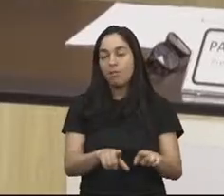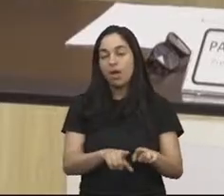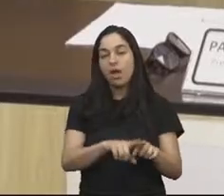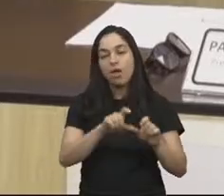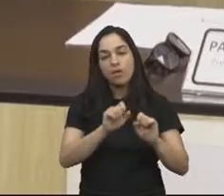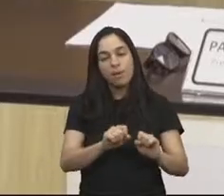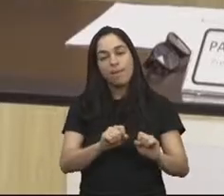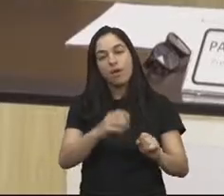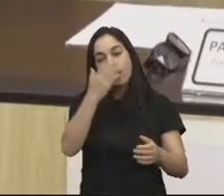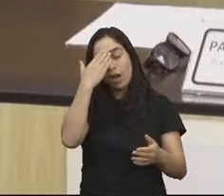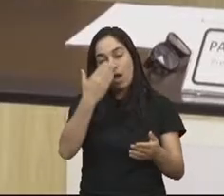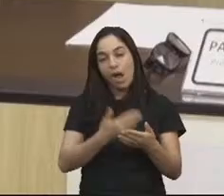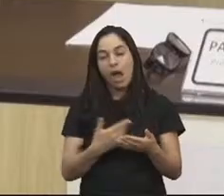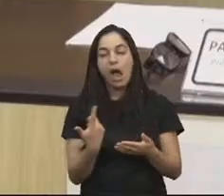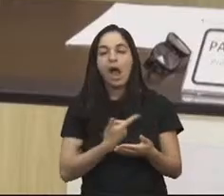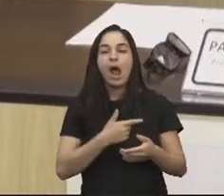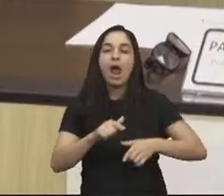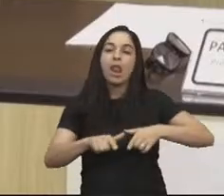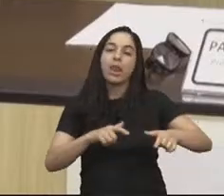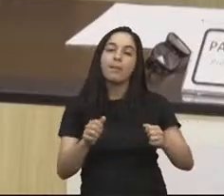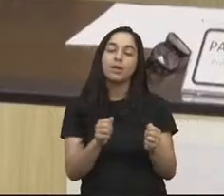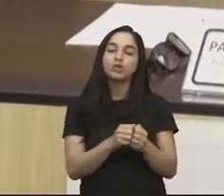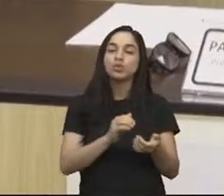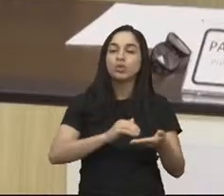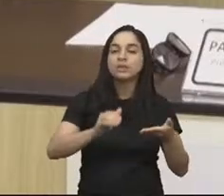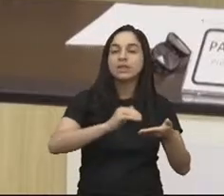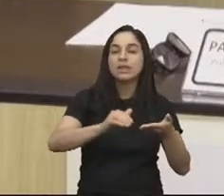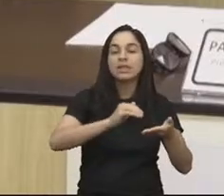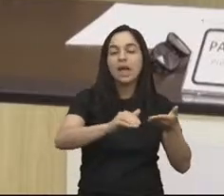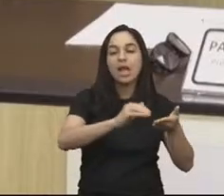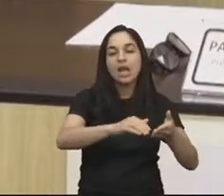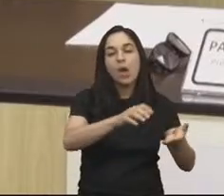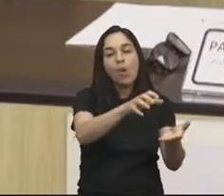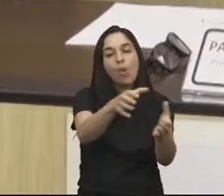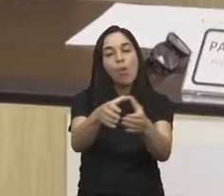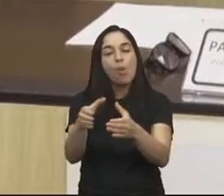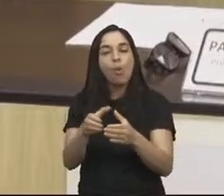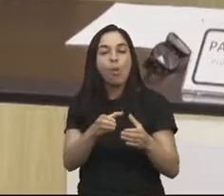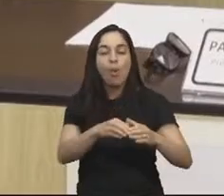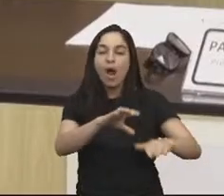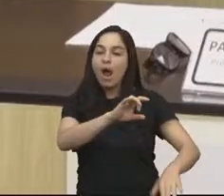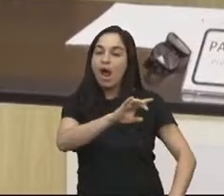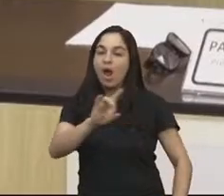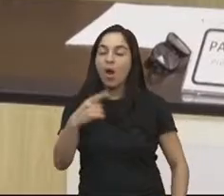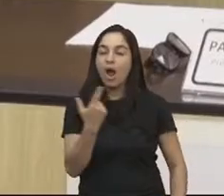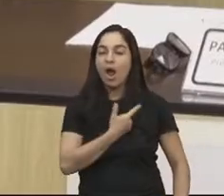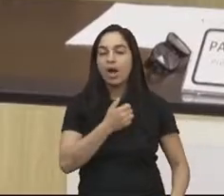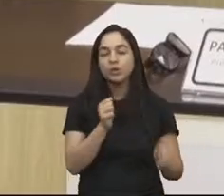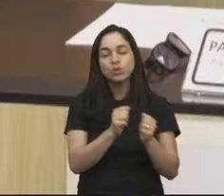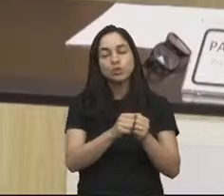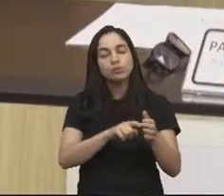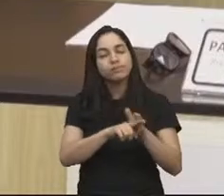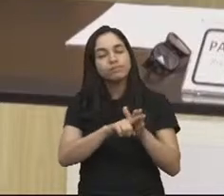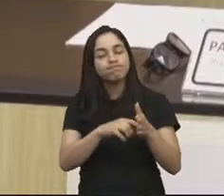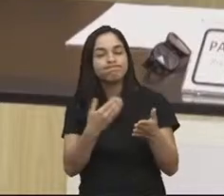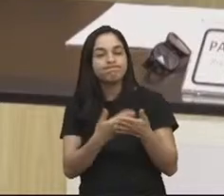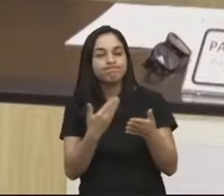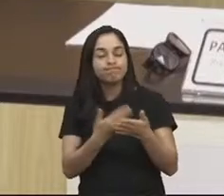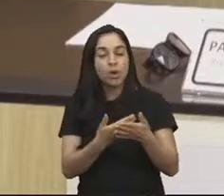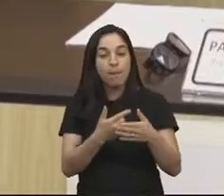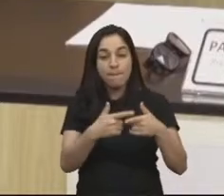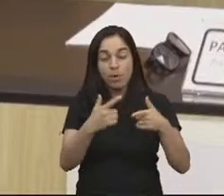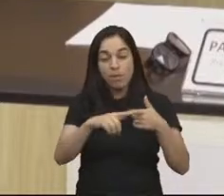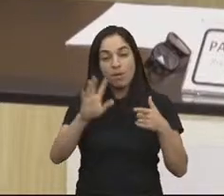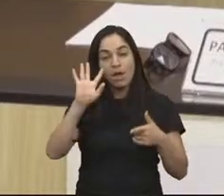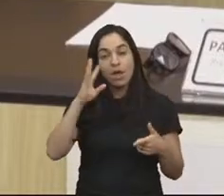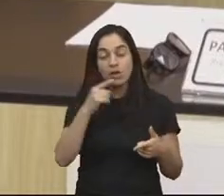estar na certeza que a gente vai trabalhar muito junto com a secretaria aqui para que a gente possa, junto, achar uma solução para esse caso, para que vocês não